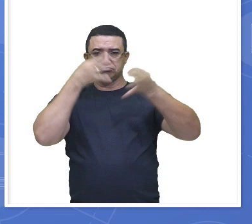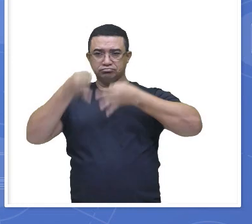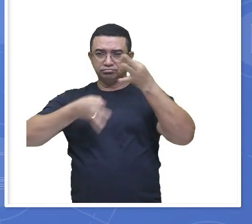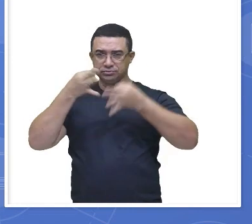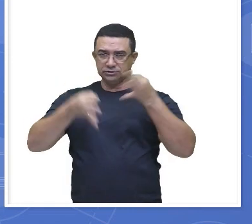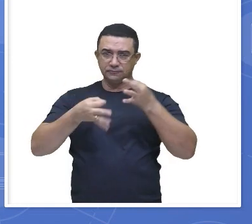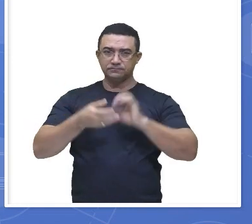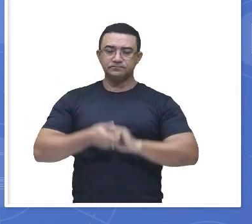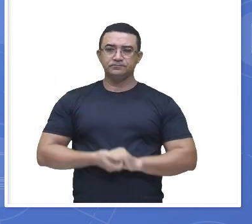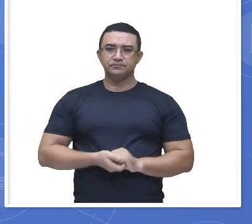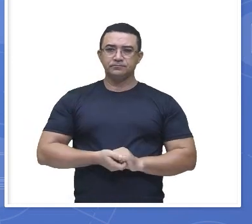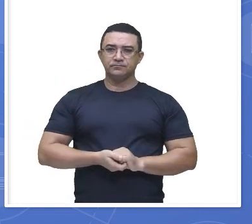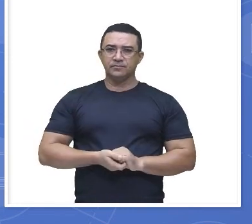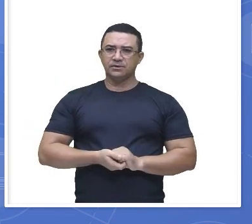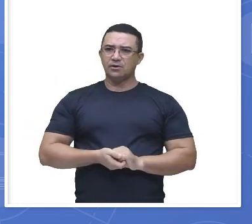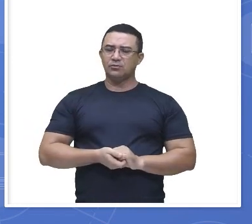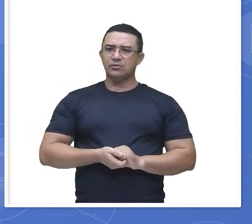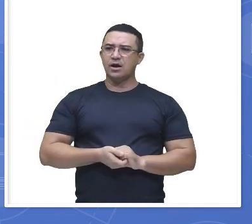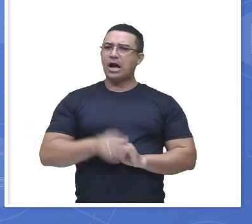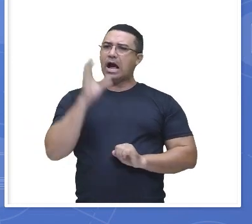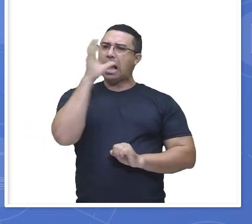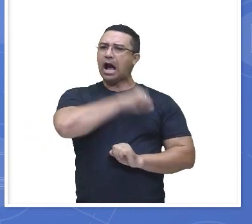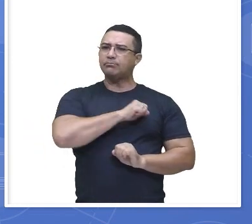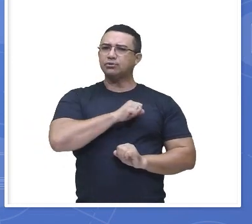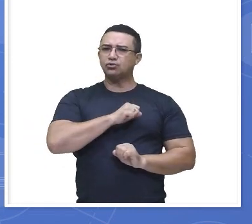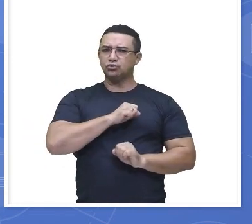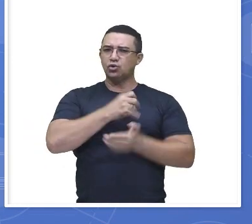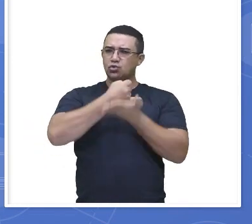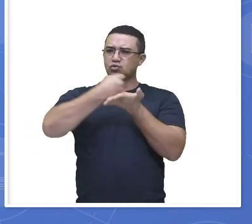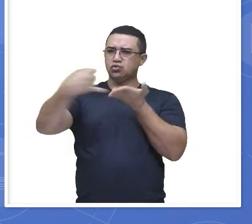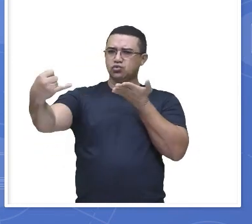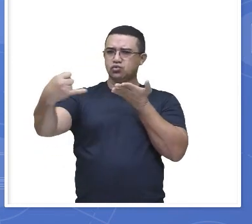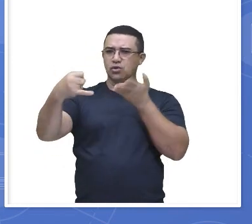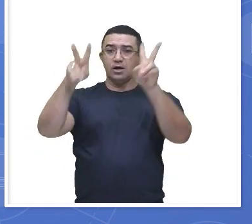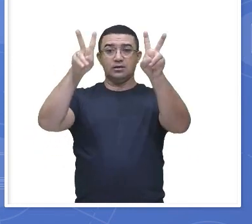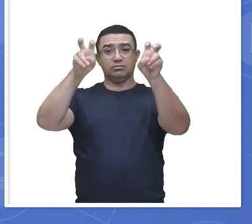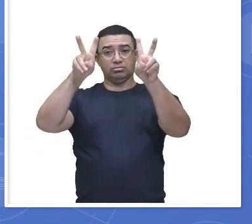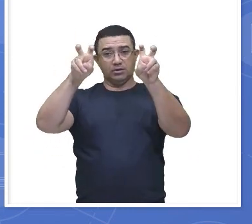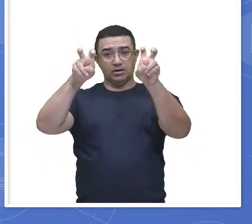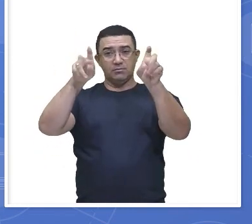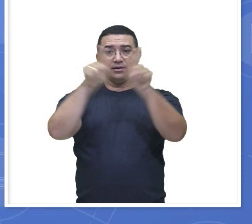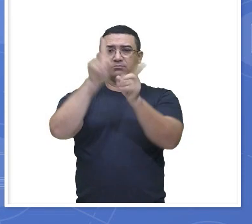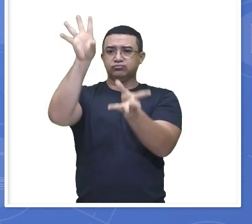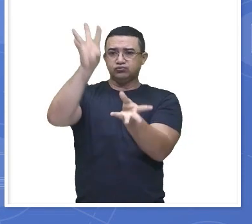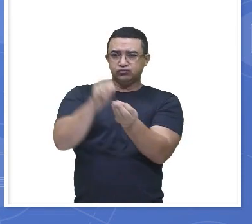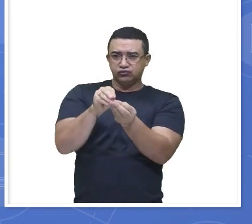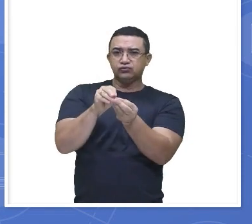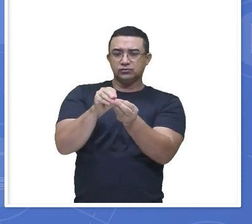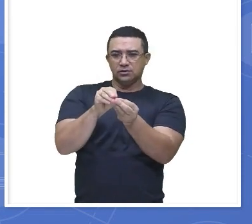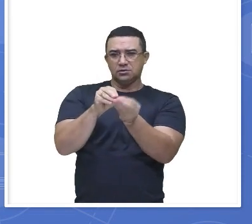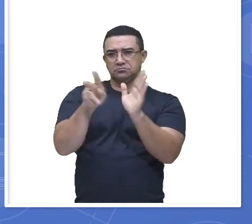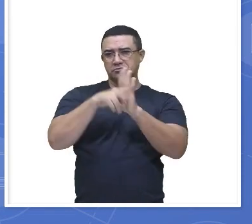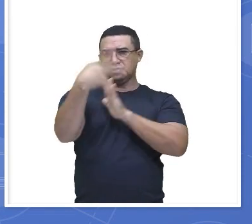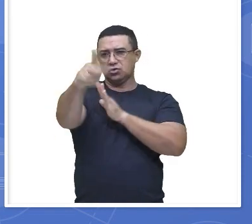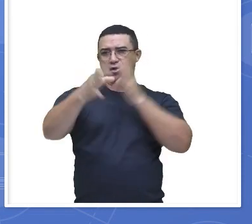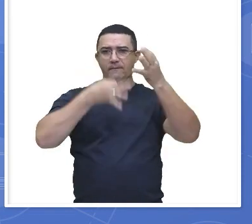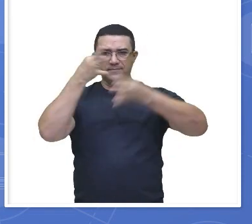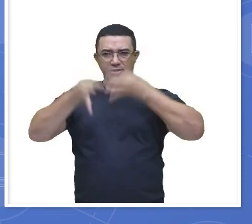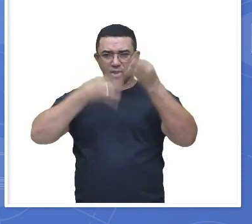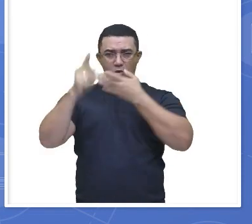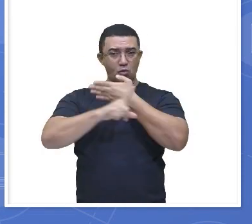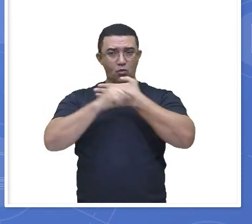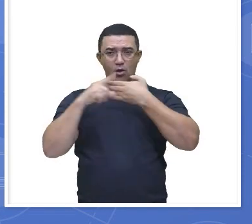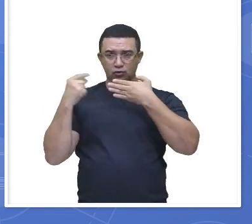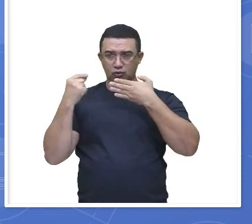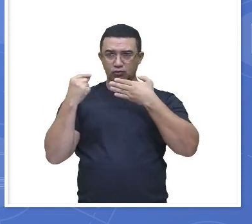trazer ali de maneira bem breve e geral o tema que se está abordando e a tese defendida, né? A opinião desse autor,